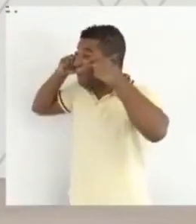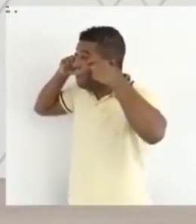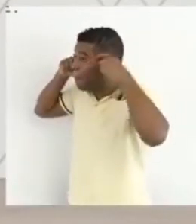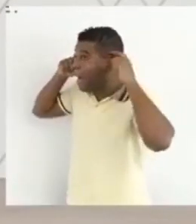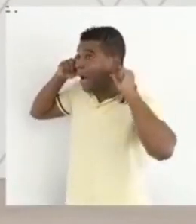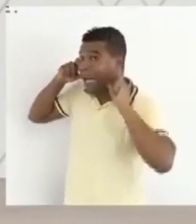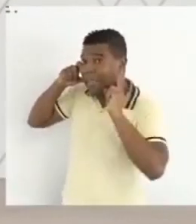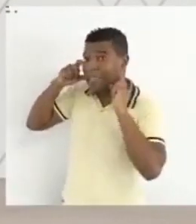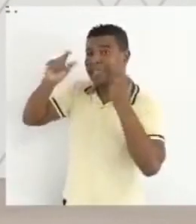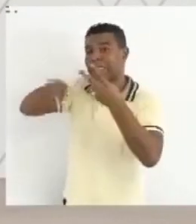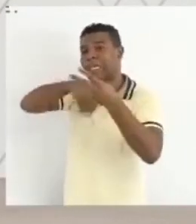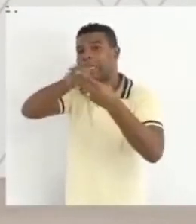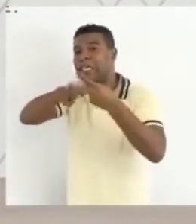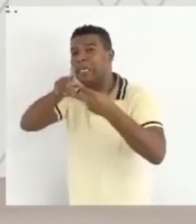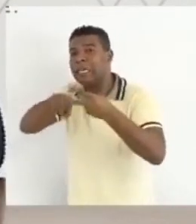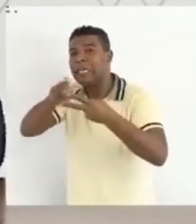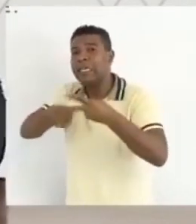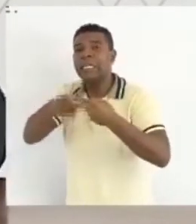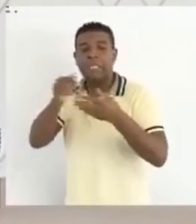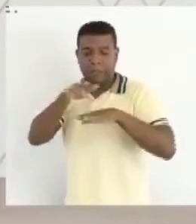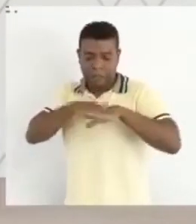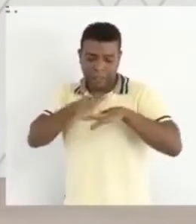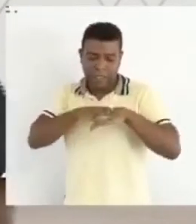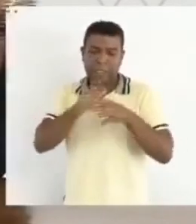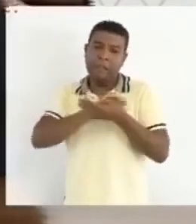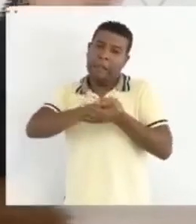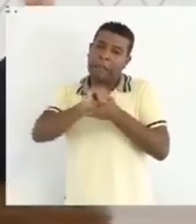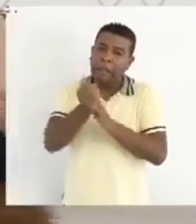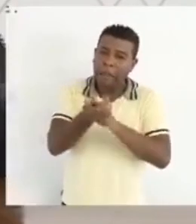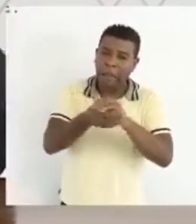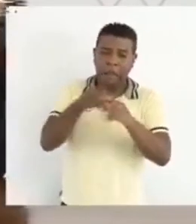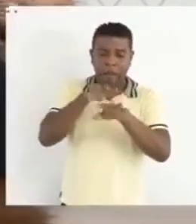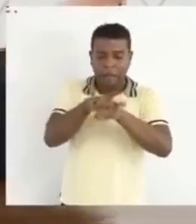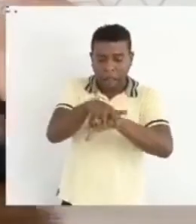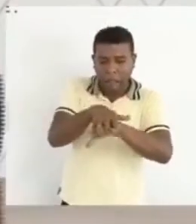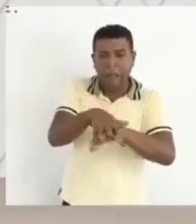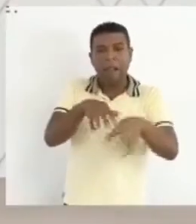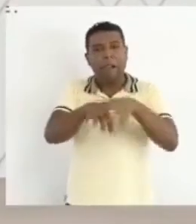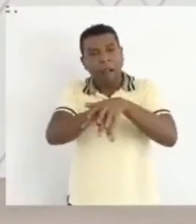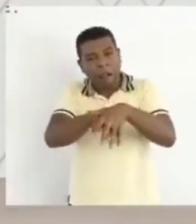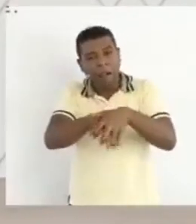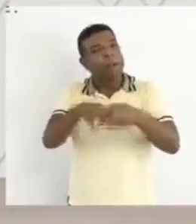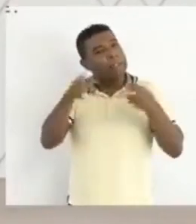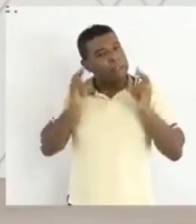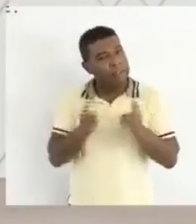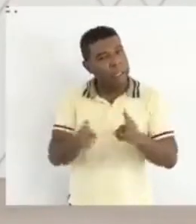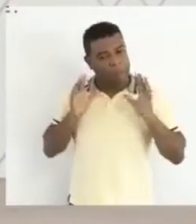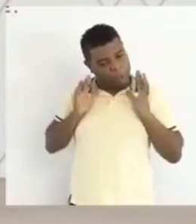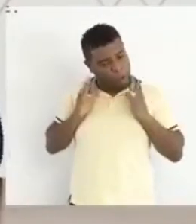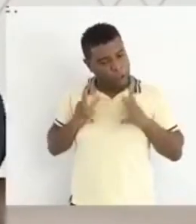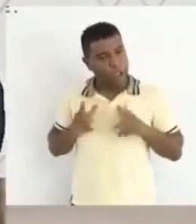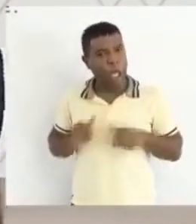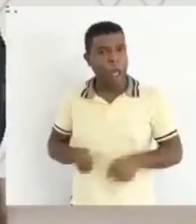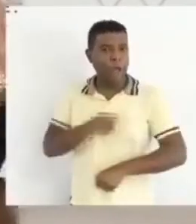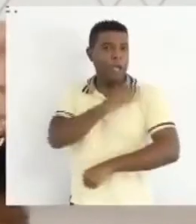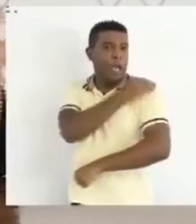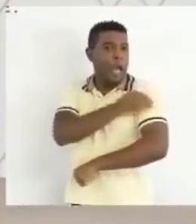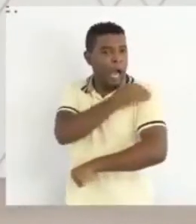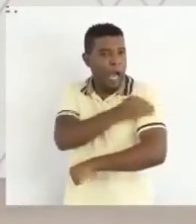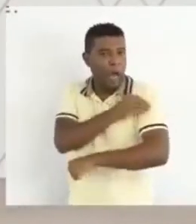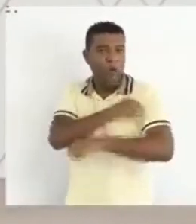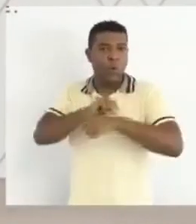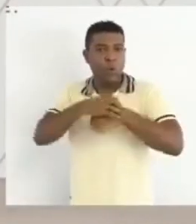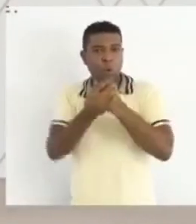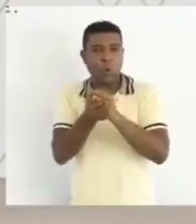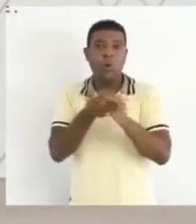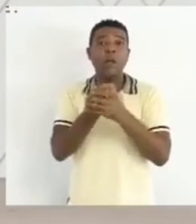queda, porque senão nós podemos ter aquilo que se chama de segunda onda ou terceira onda, que seria um novo aumento de casos.